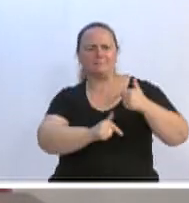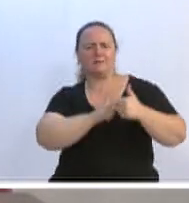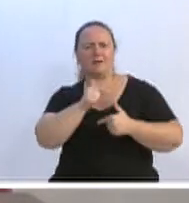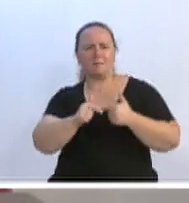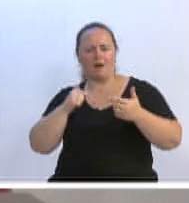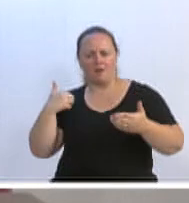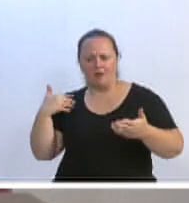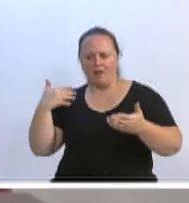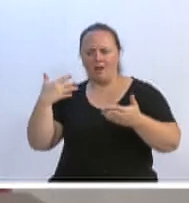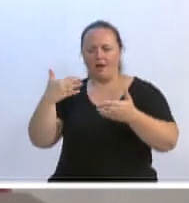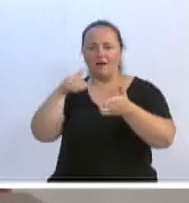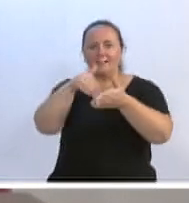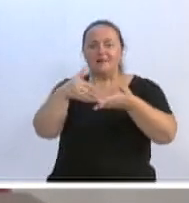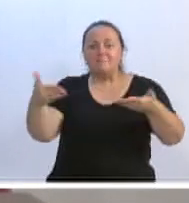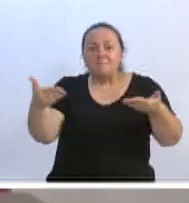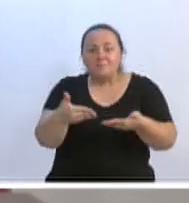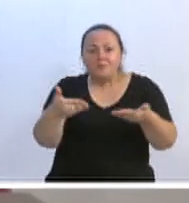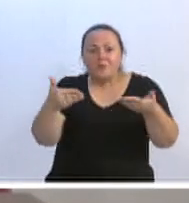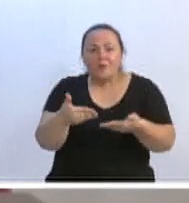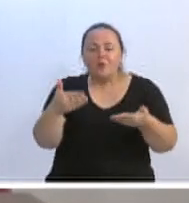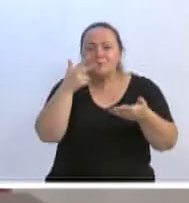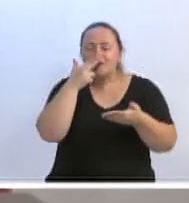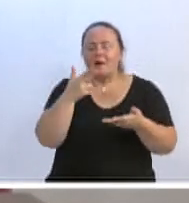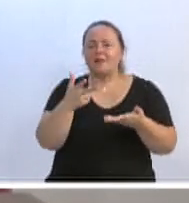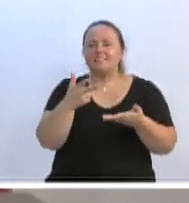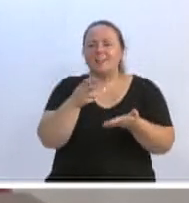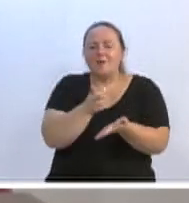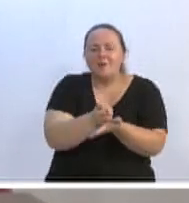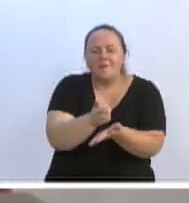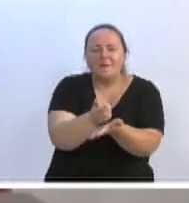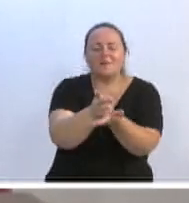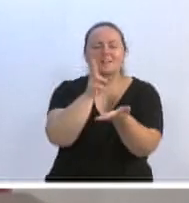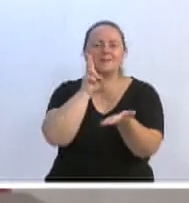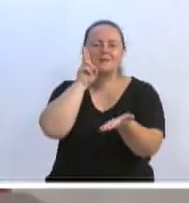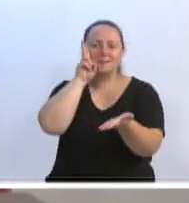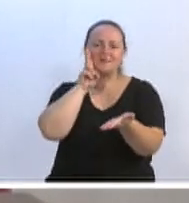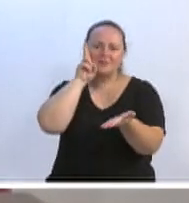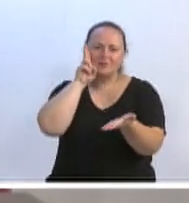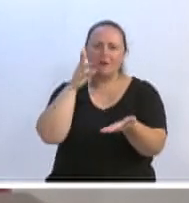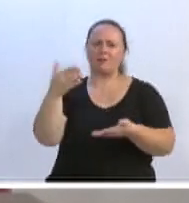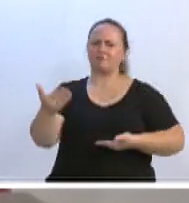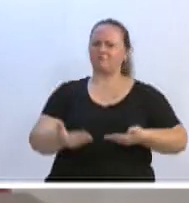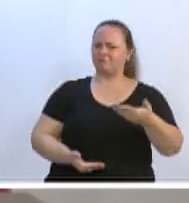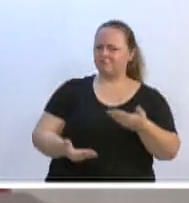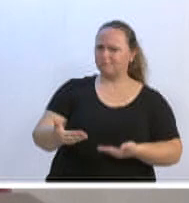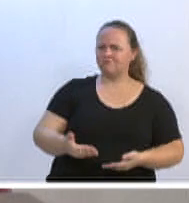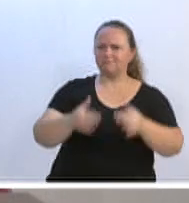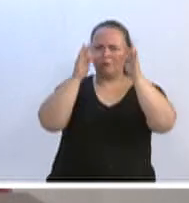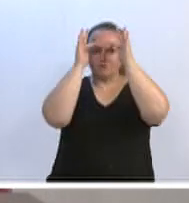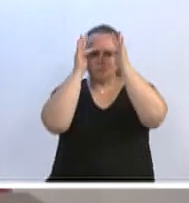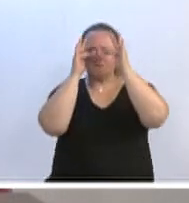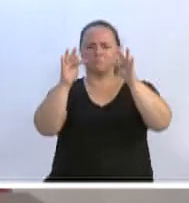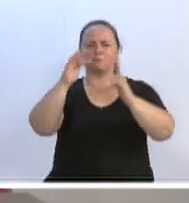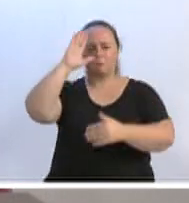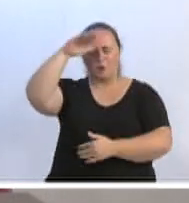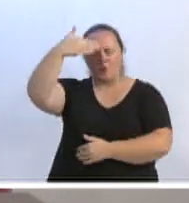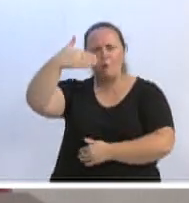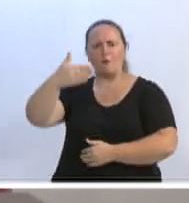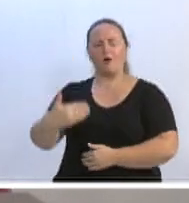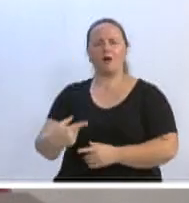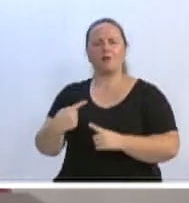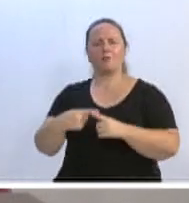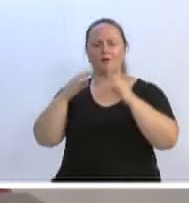fazem a história desta igreja, como servos fiéis e honrados pelo seu